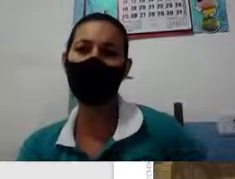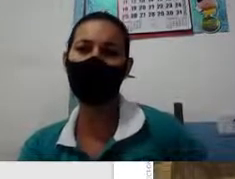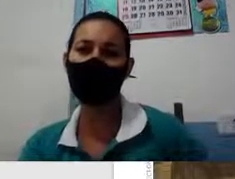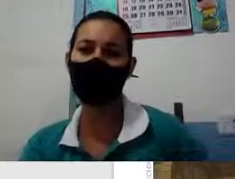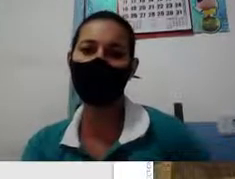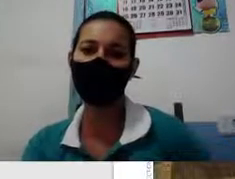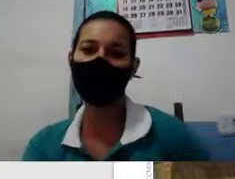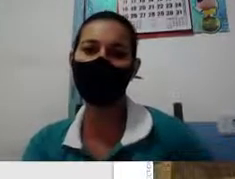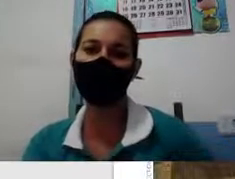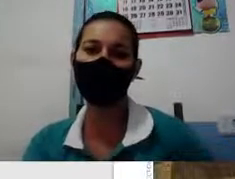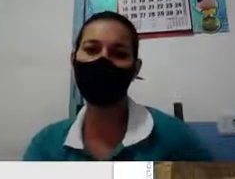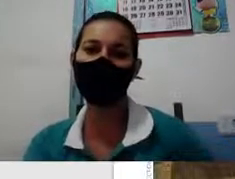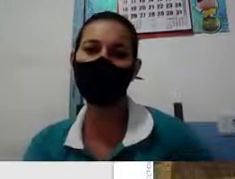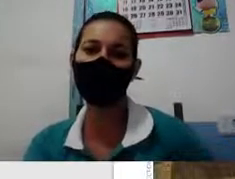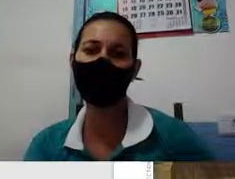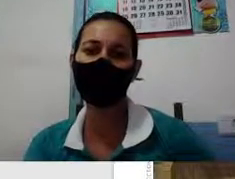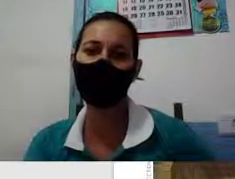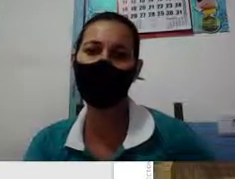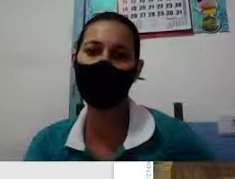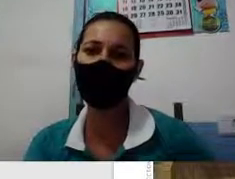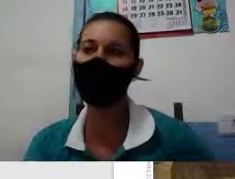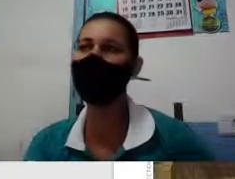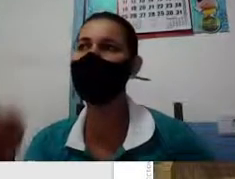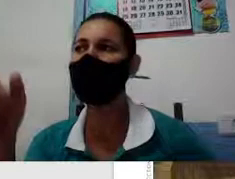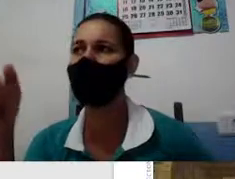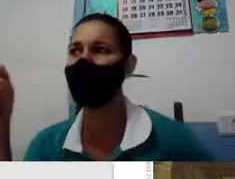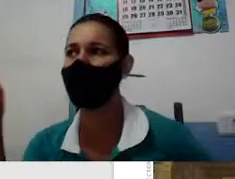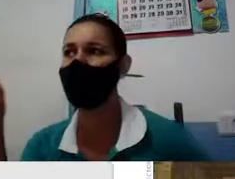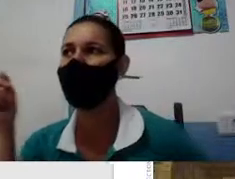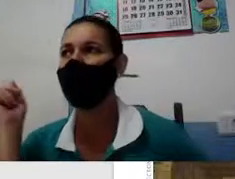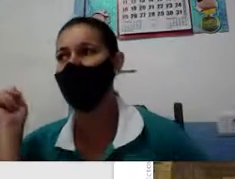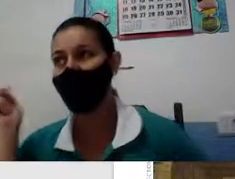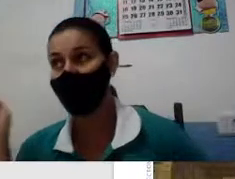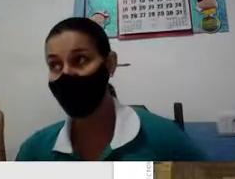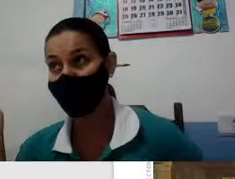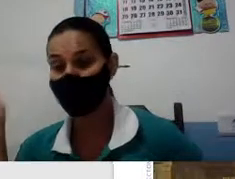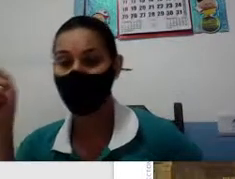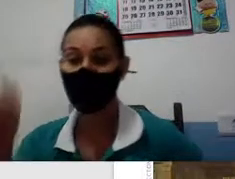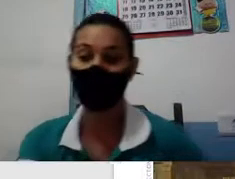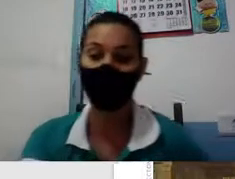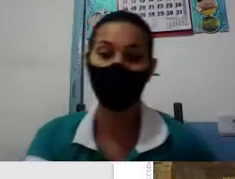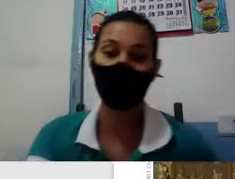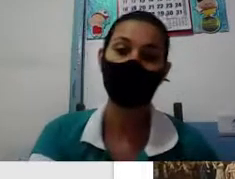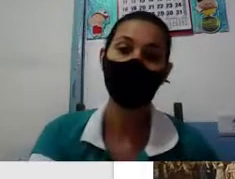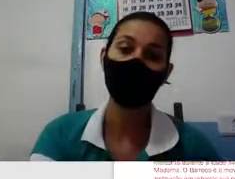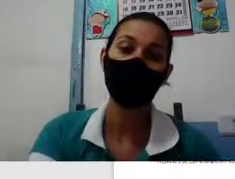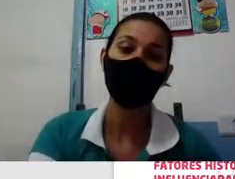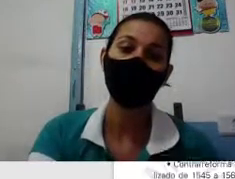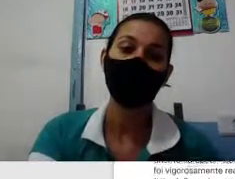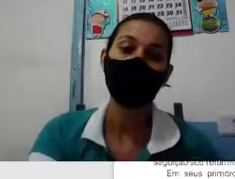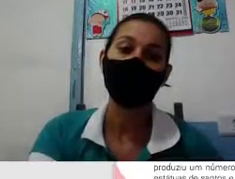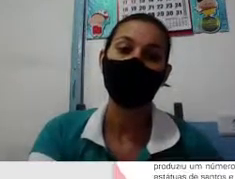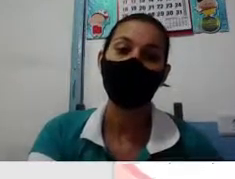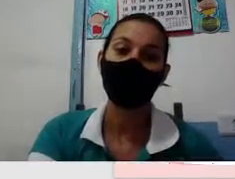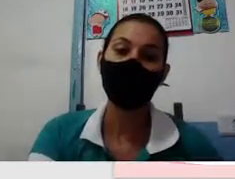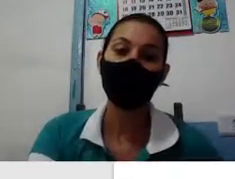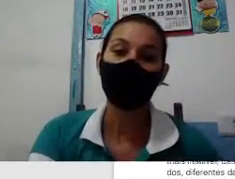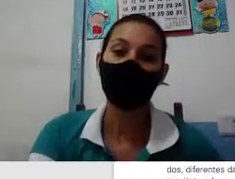construção de palácios com o objetivo de causar admiração e poder. Tá?